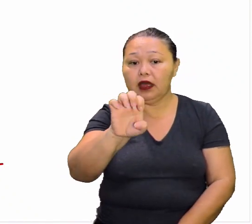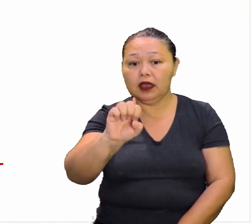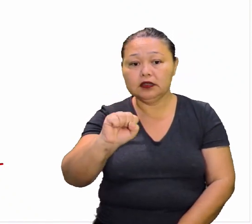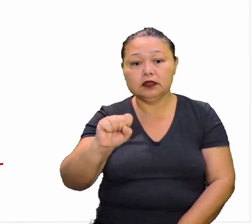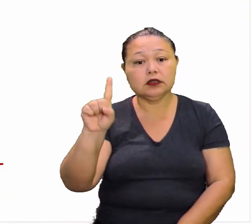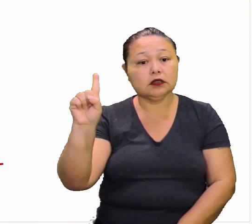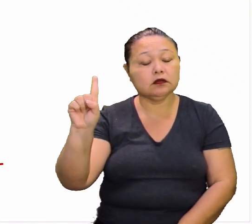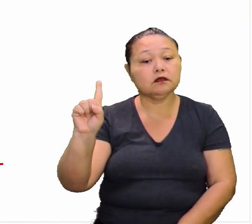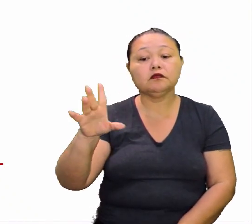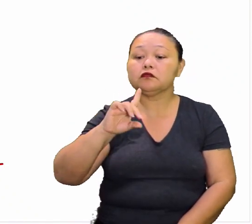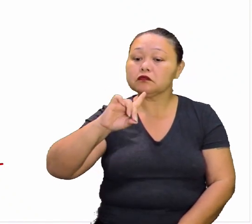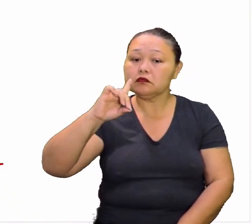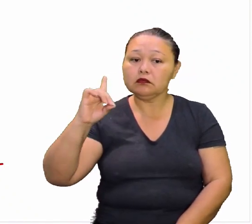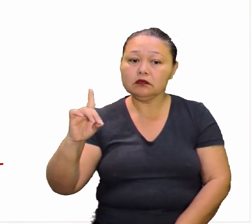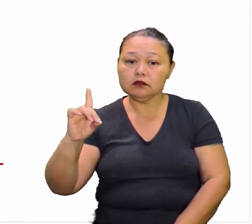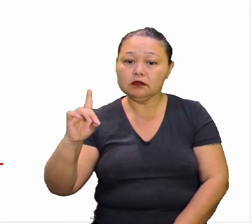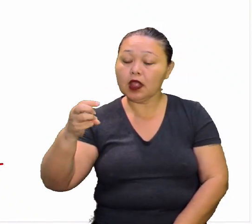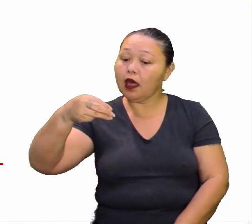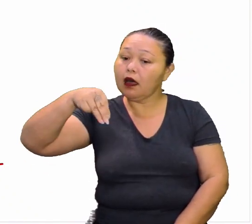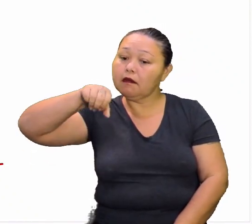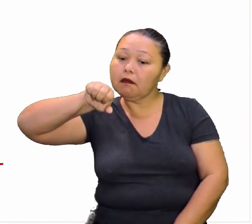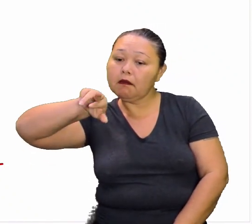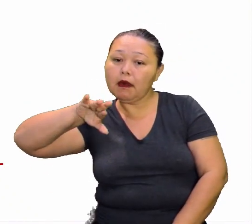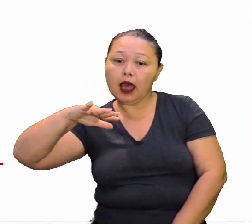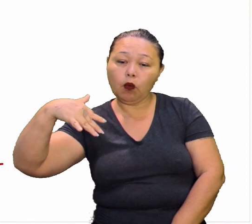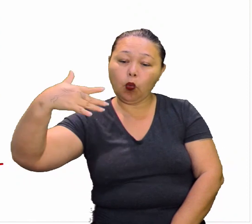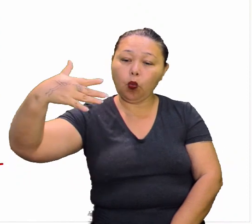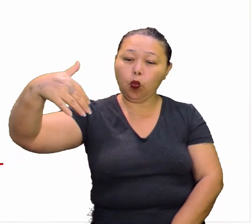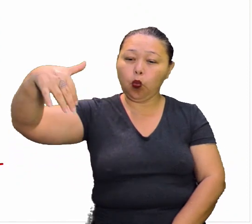Do meu lado direito, eu tenho o mar Cáspio.